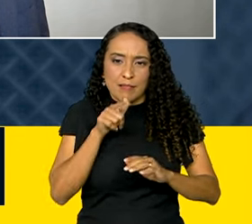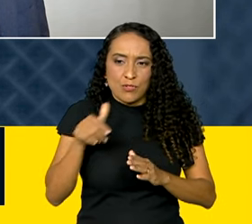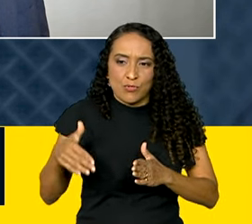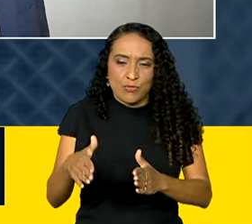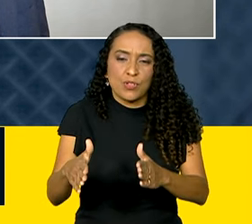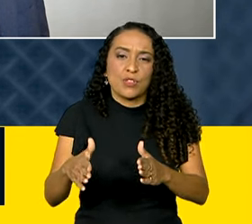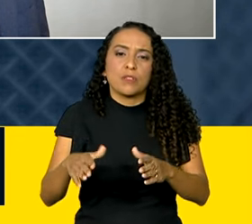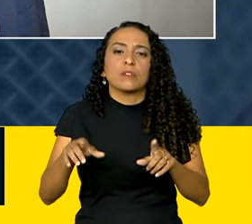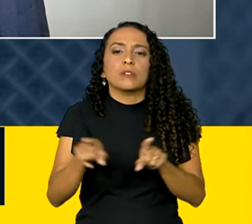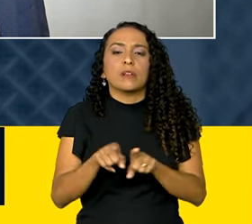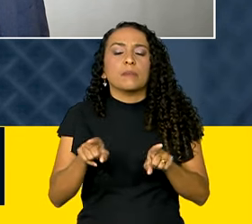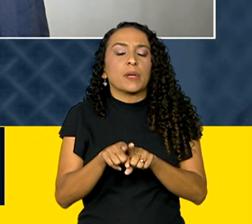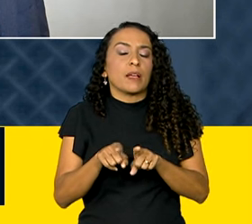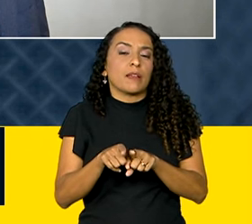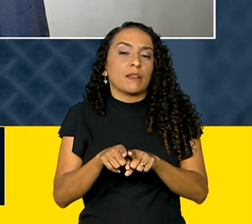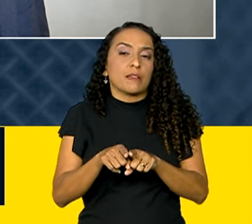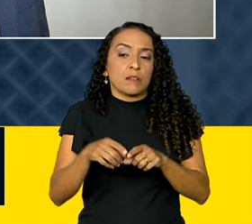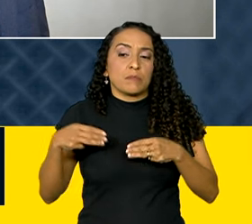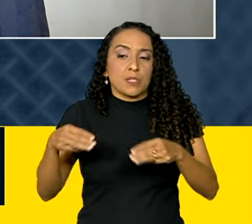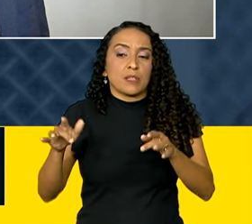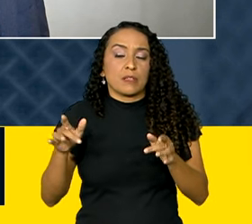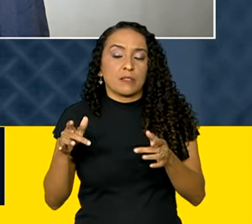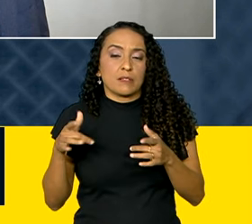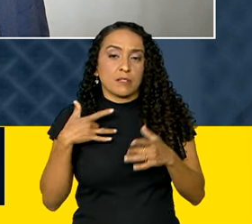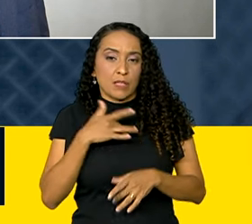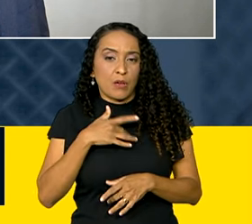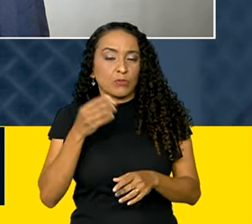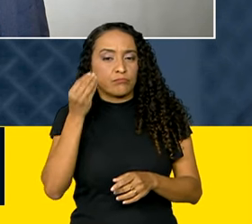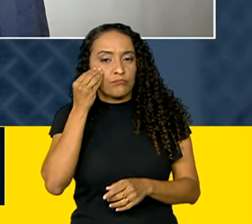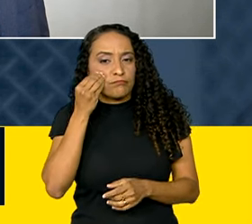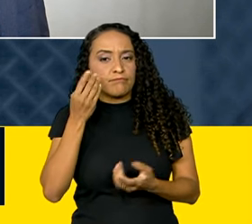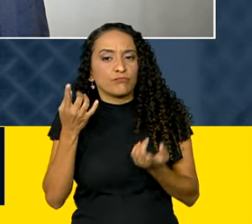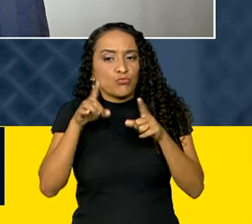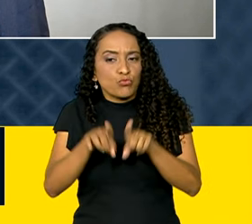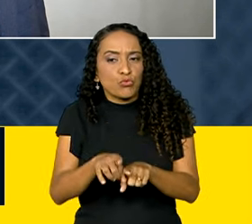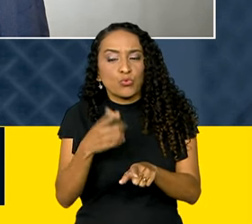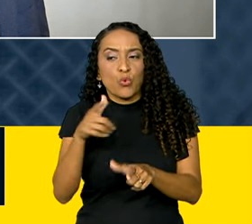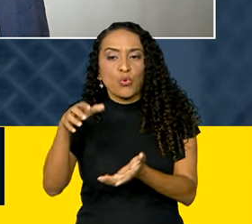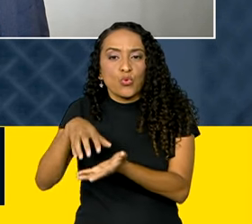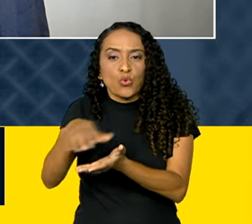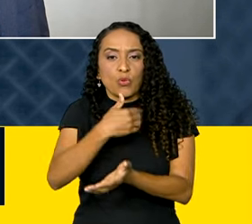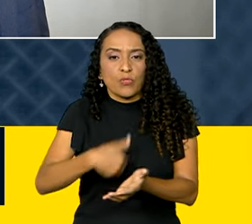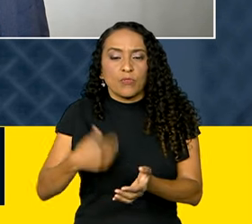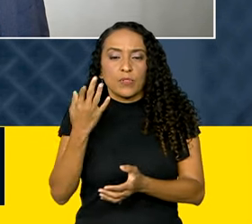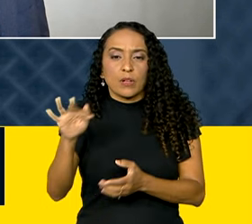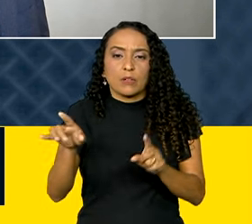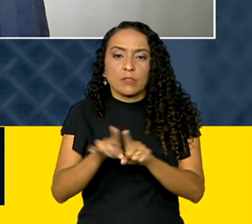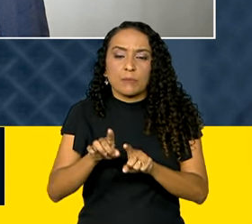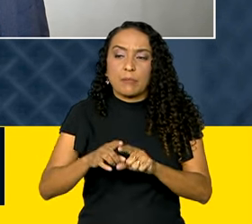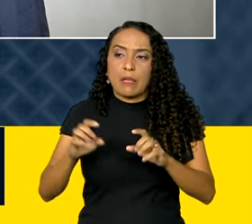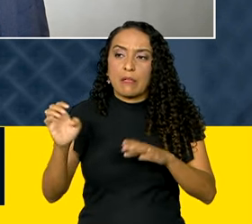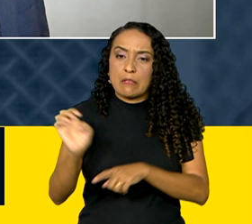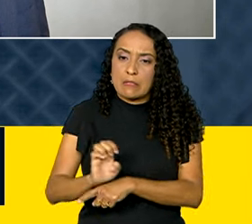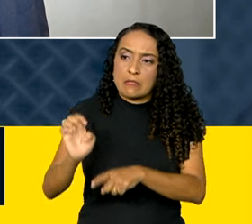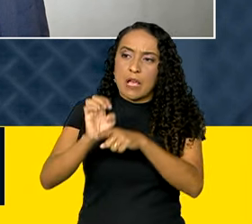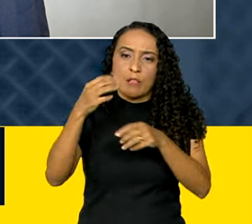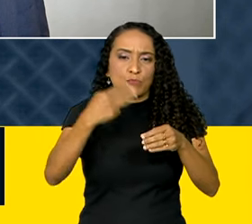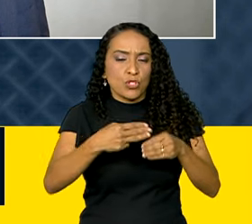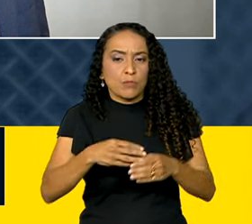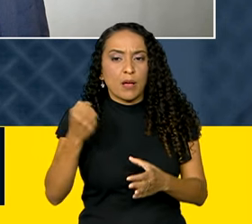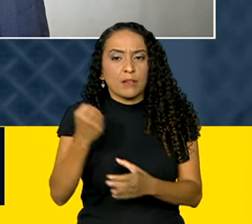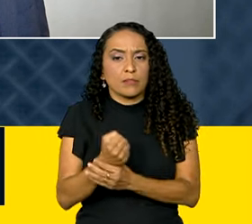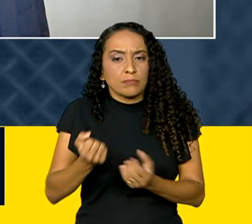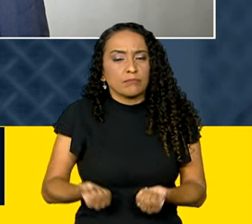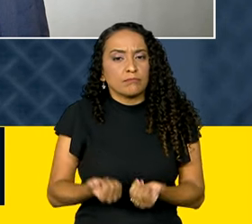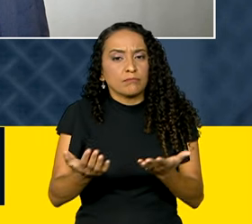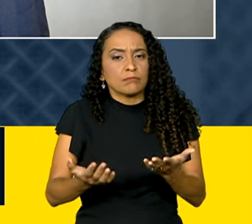O Ministério da Saúde tem buscado atuar em conjunto com outros órgãos do governo federal, estados e municípios, para garantir a oferta